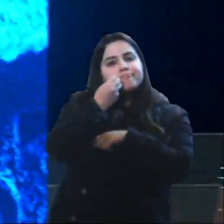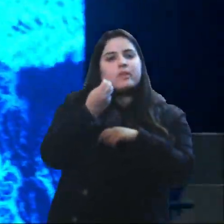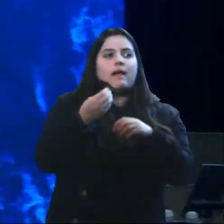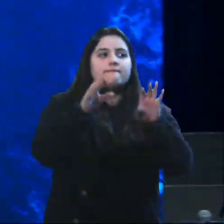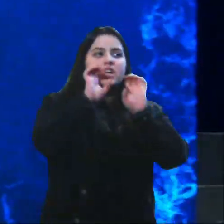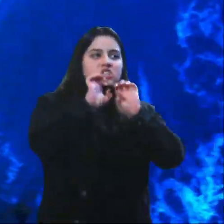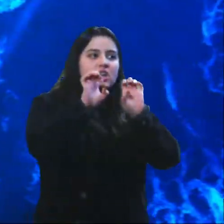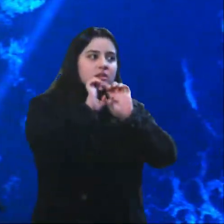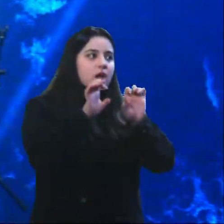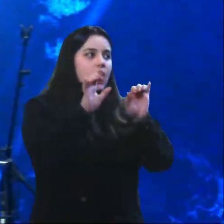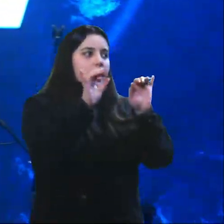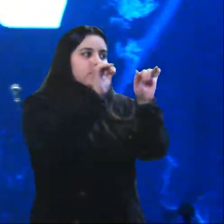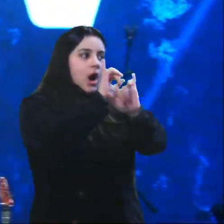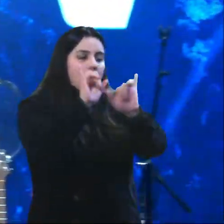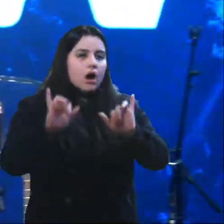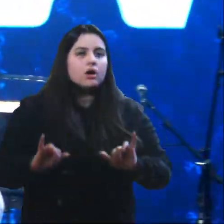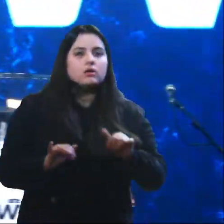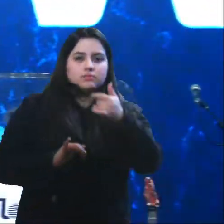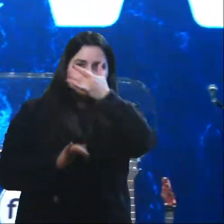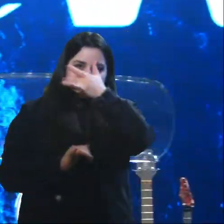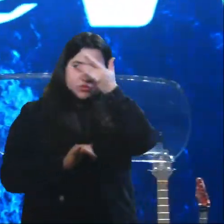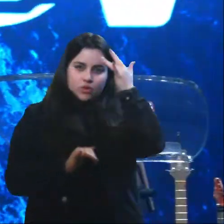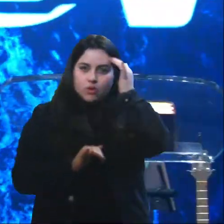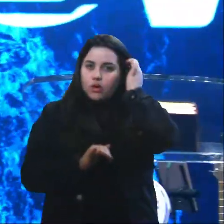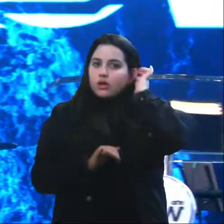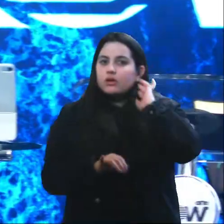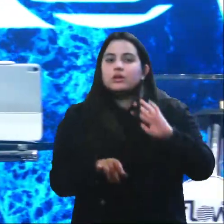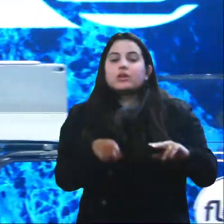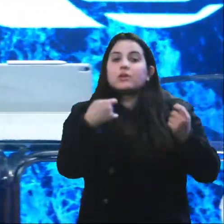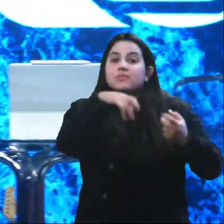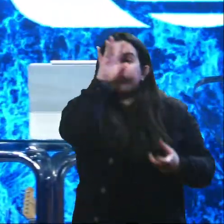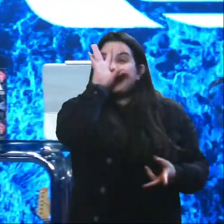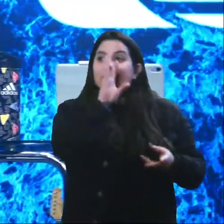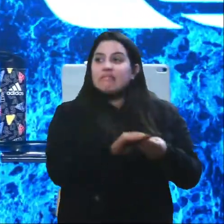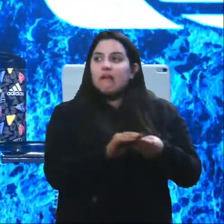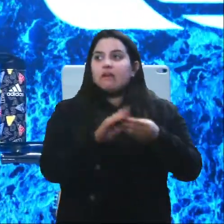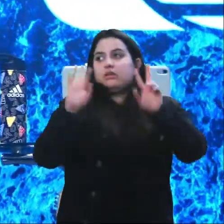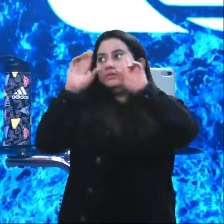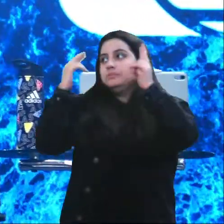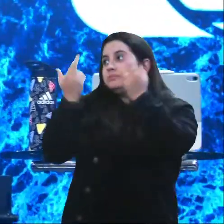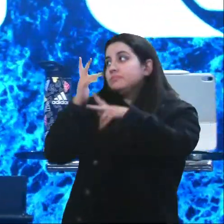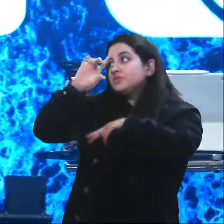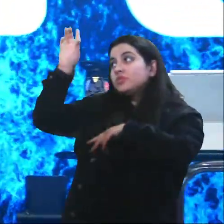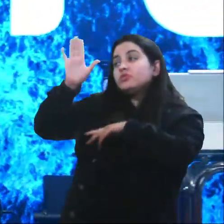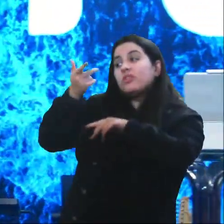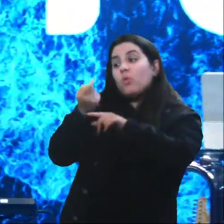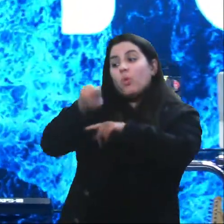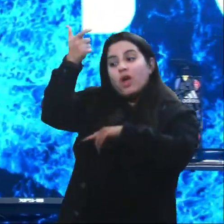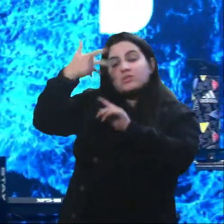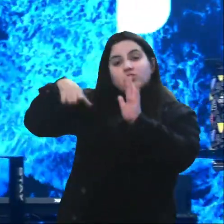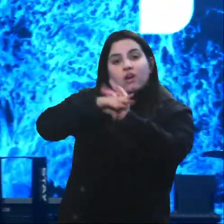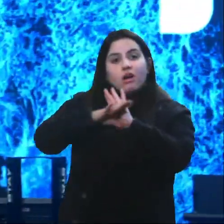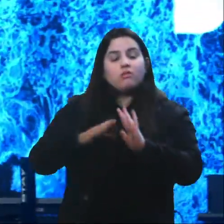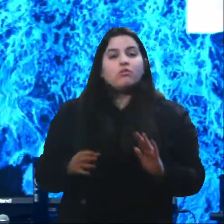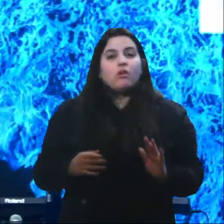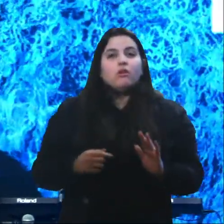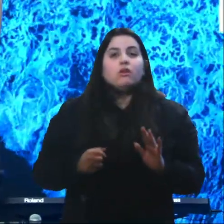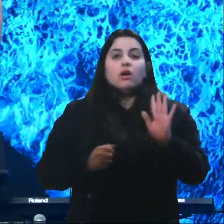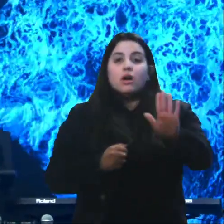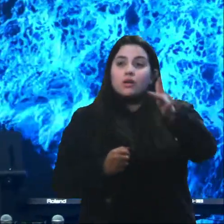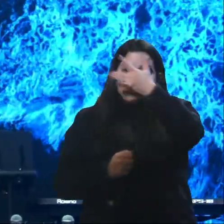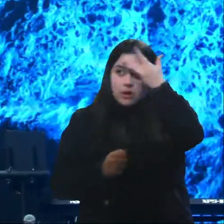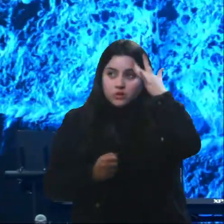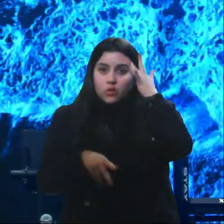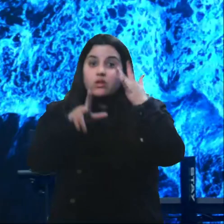pessoas, a gente tentar fazer as pessoas entenderem que o reino de Deus está próximo. As pessoas vão entender isso quando